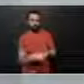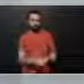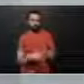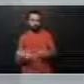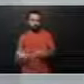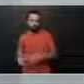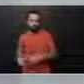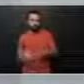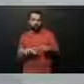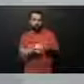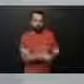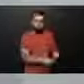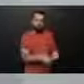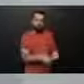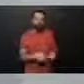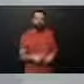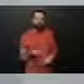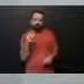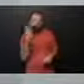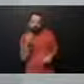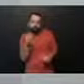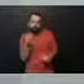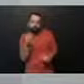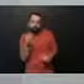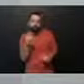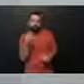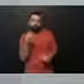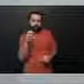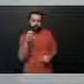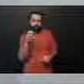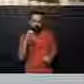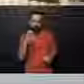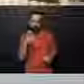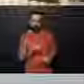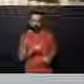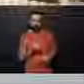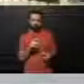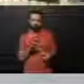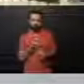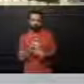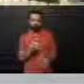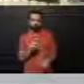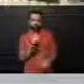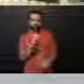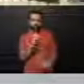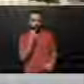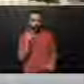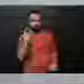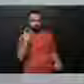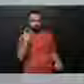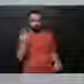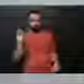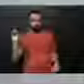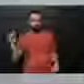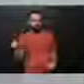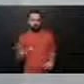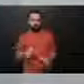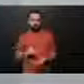2, 3. Então, aqui eu já tenho 1.300. Ainda está faltando